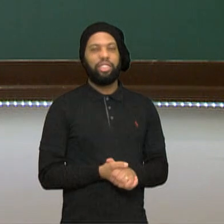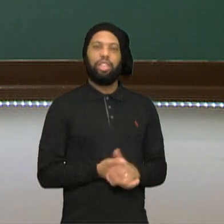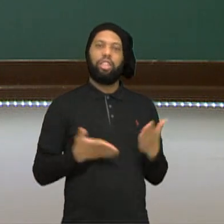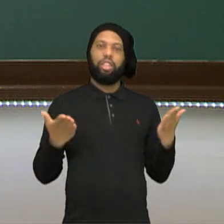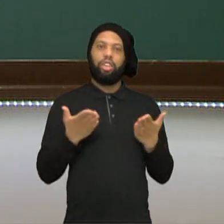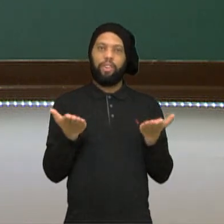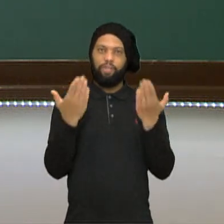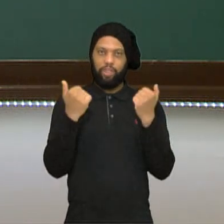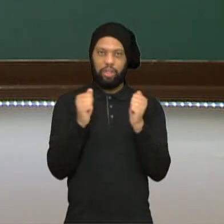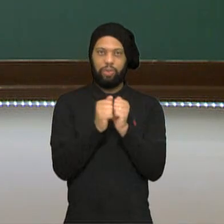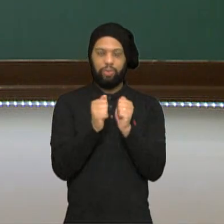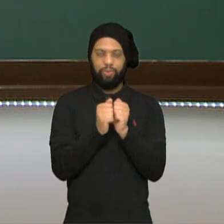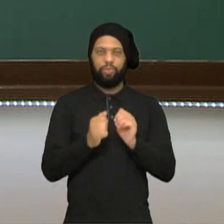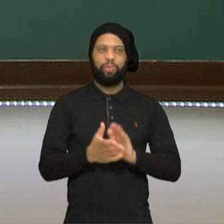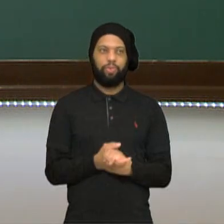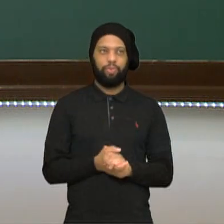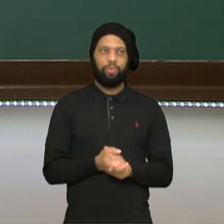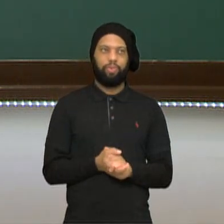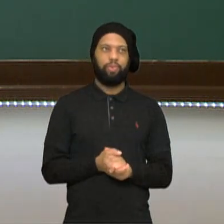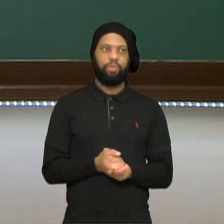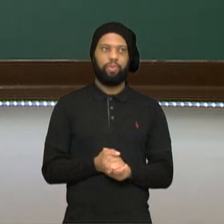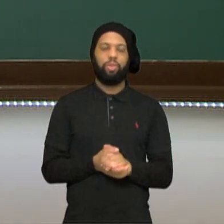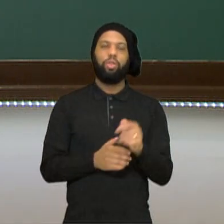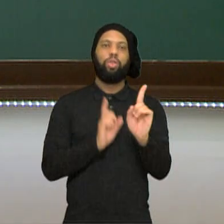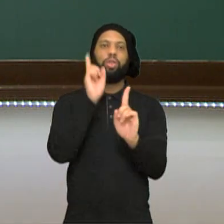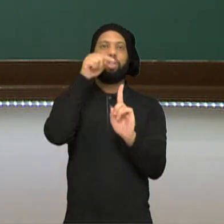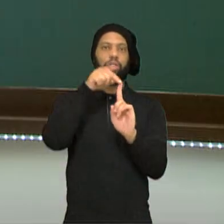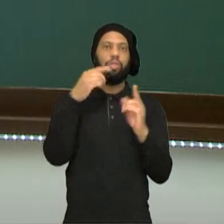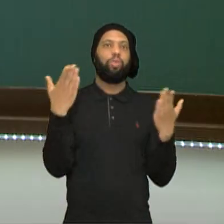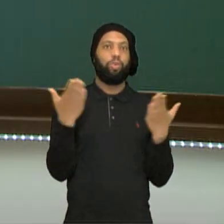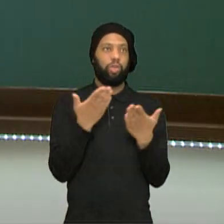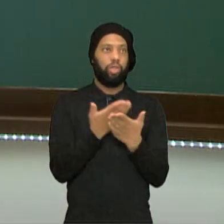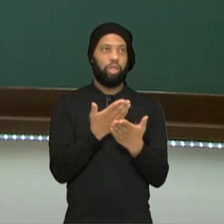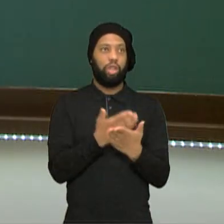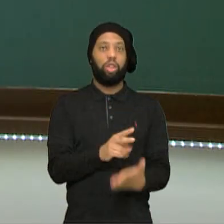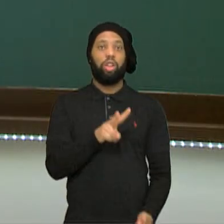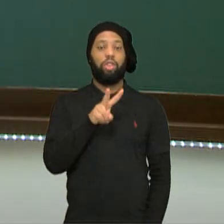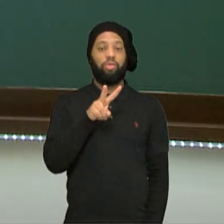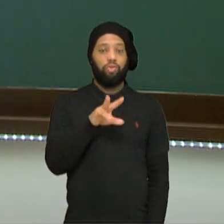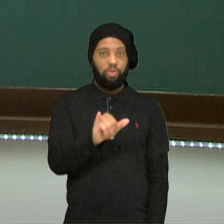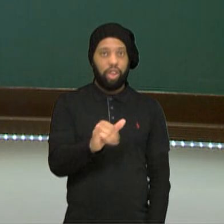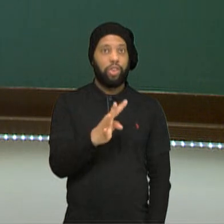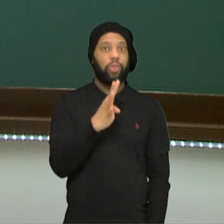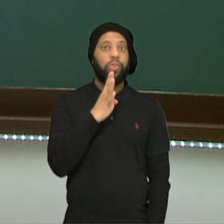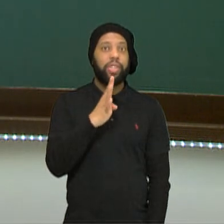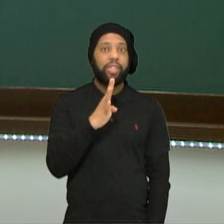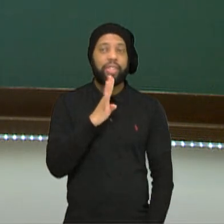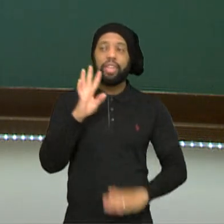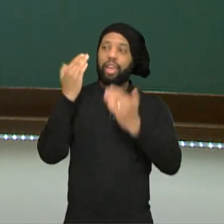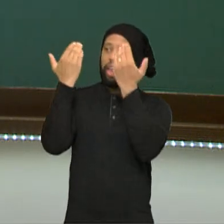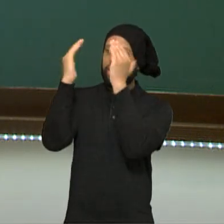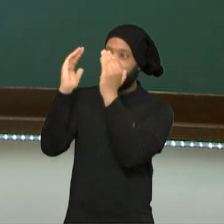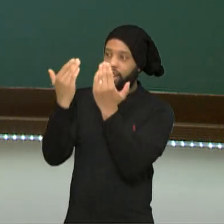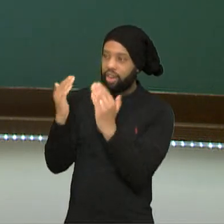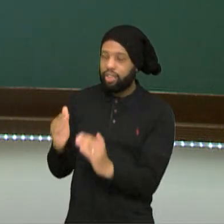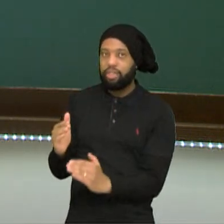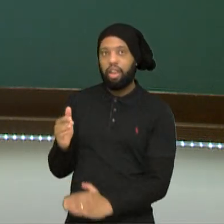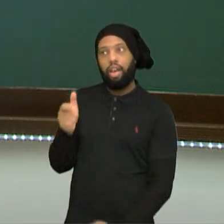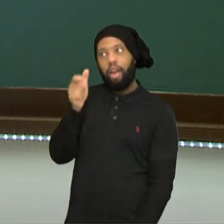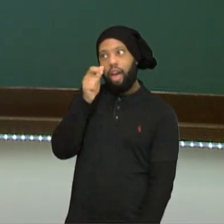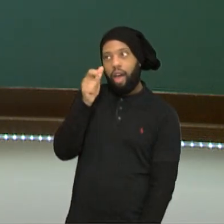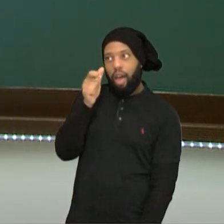Vamos juntos? Então, objetivos da nossa aula: conhecer, analisar, apreciar